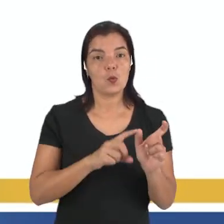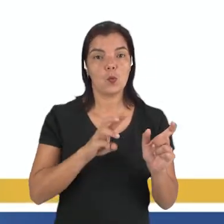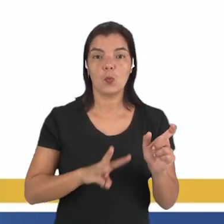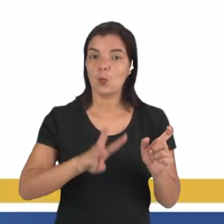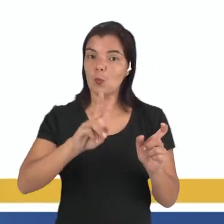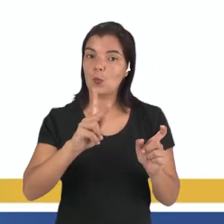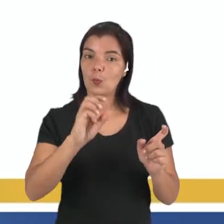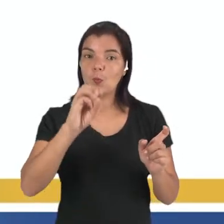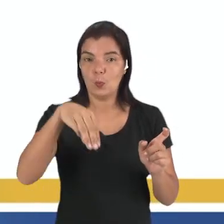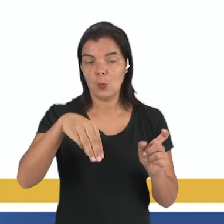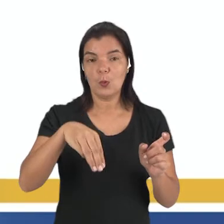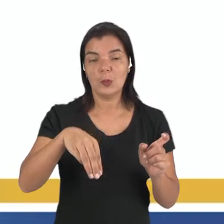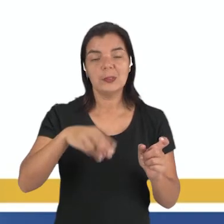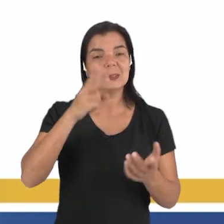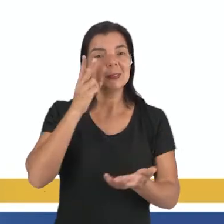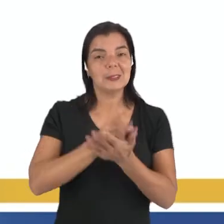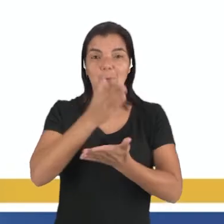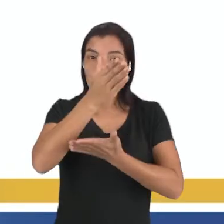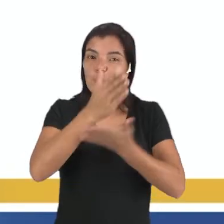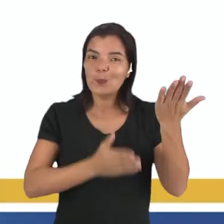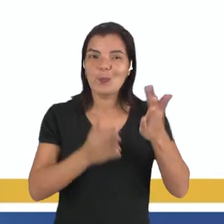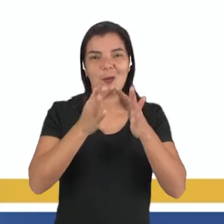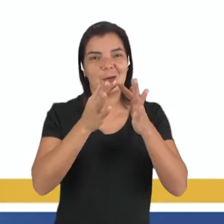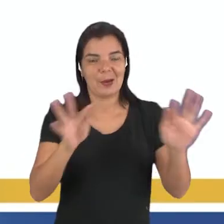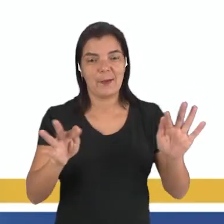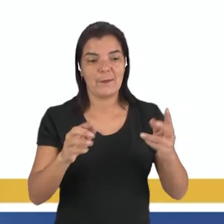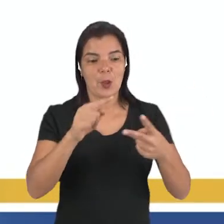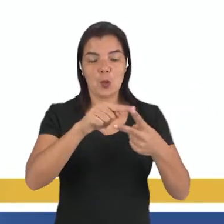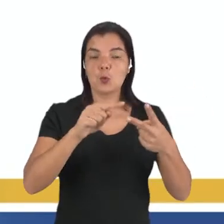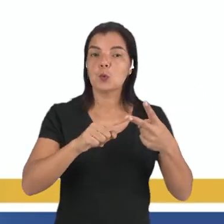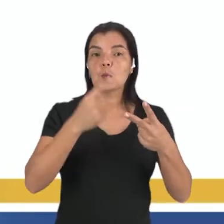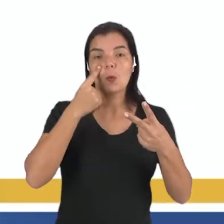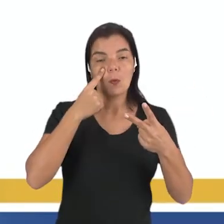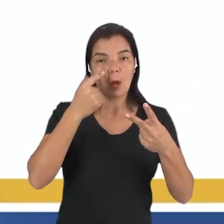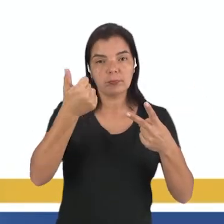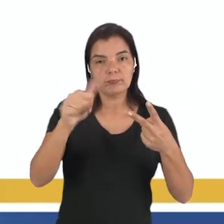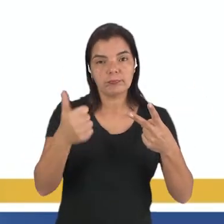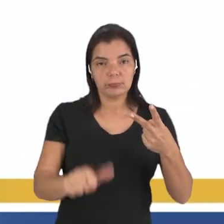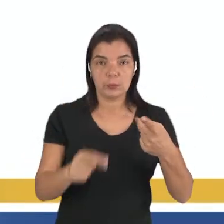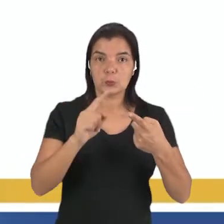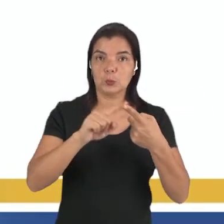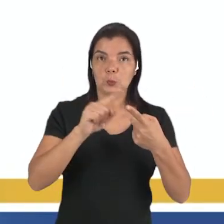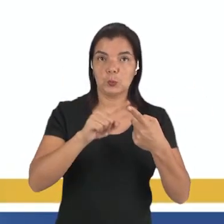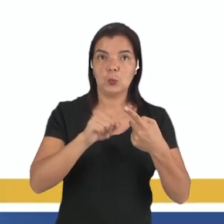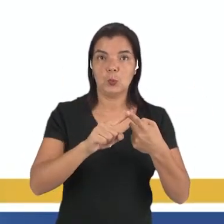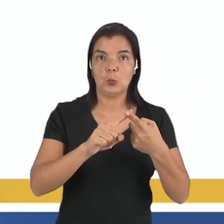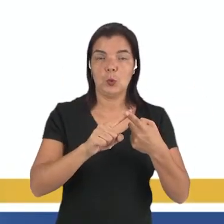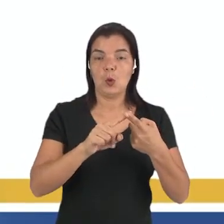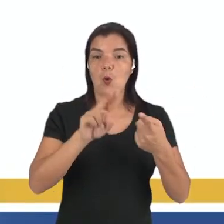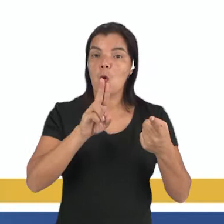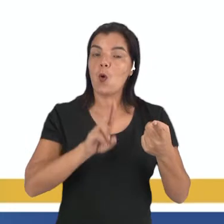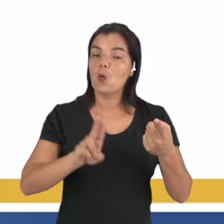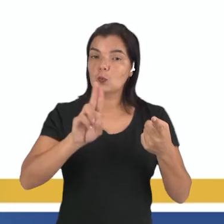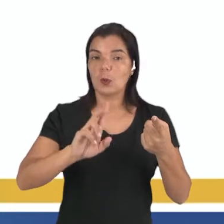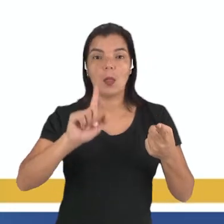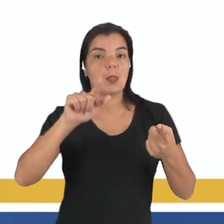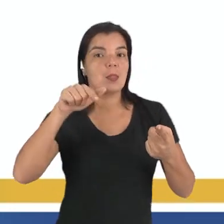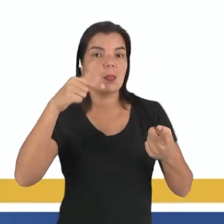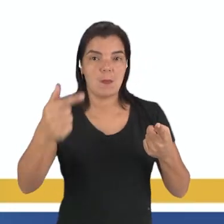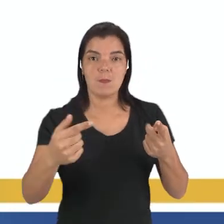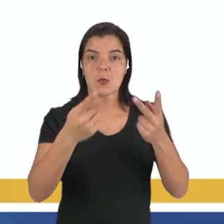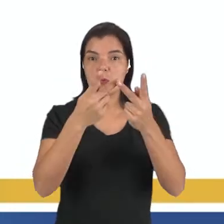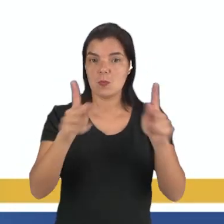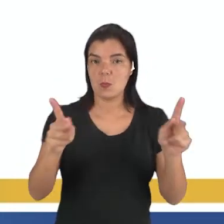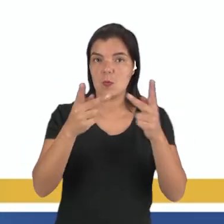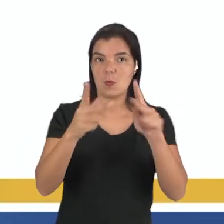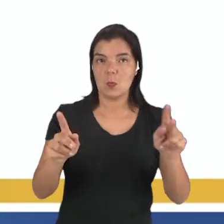bought this popcorn. Então, aqui nós temos duas coisas para observar. Primeiro, que o whom foi usado após uma preposição, nós